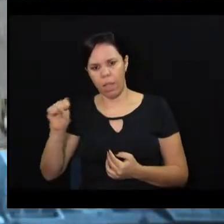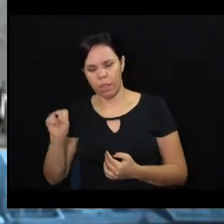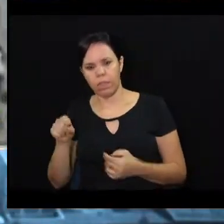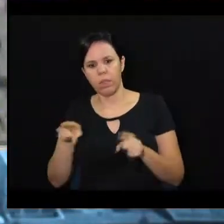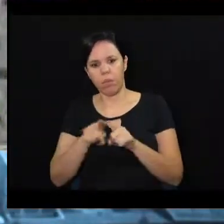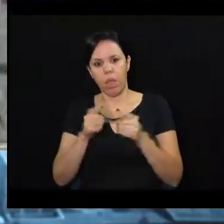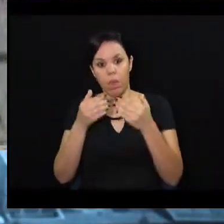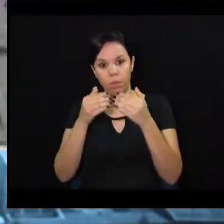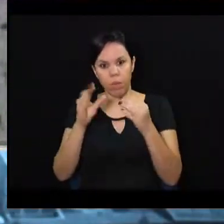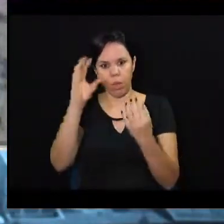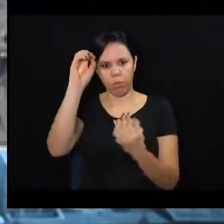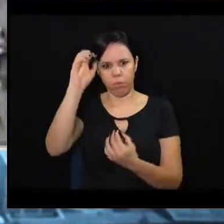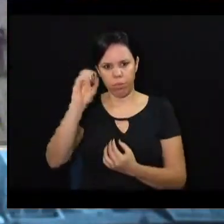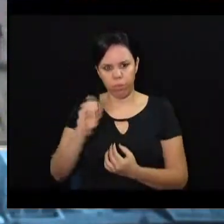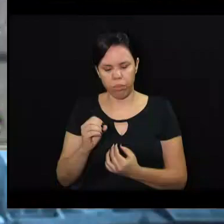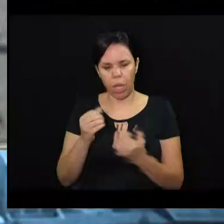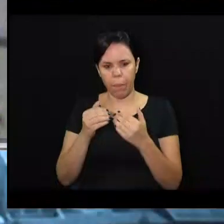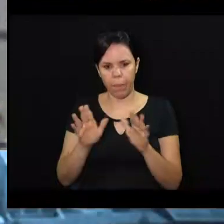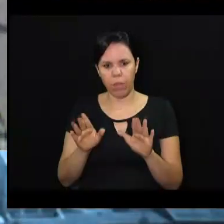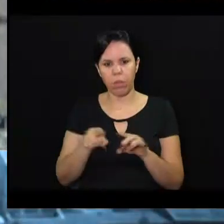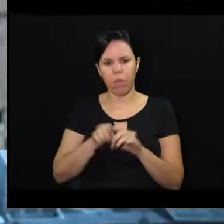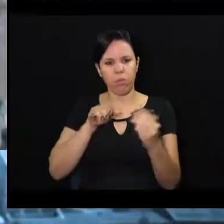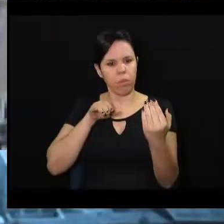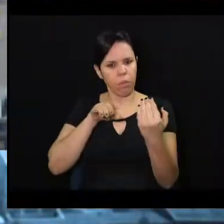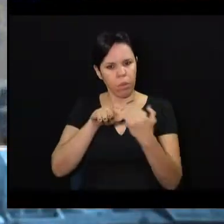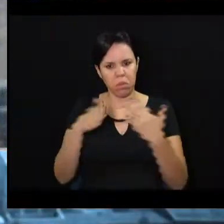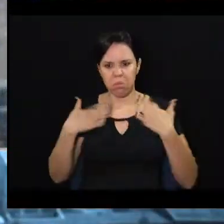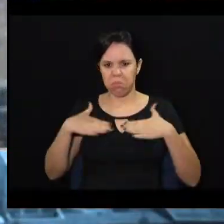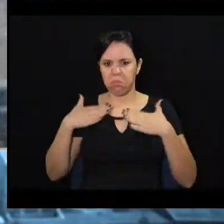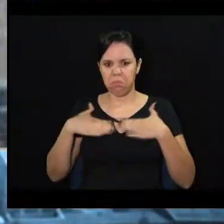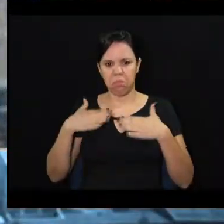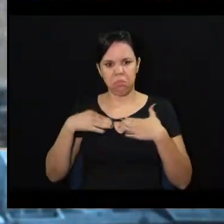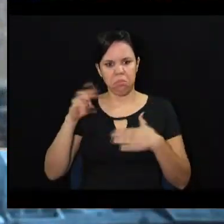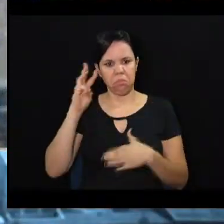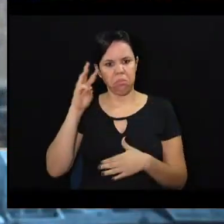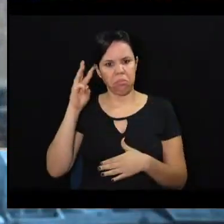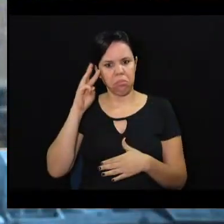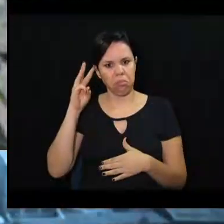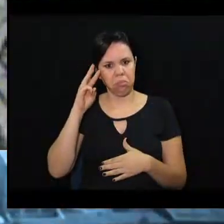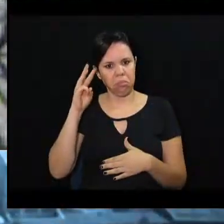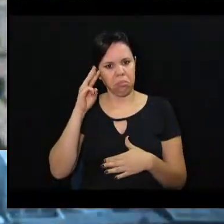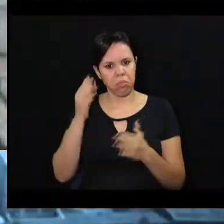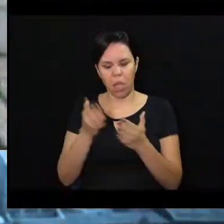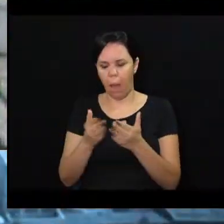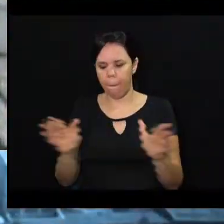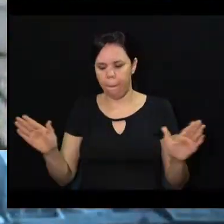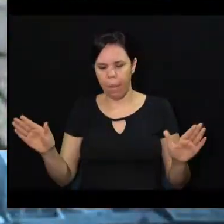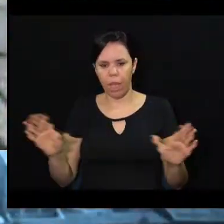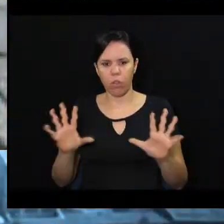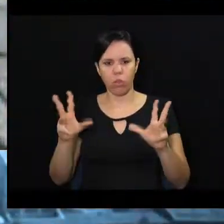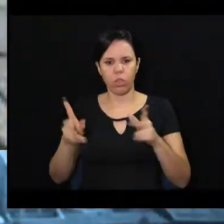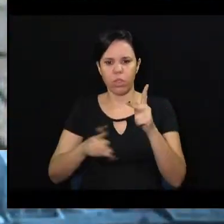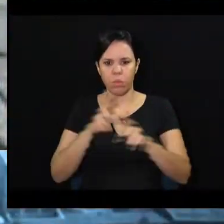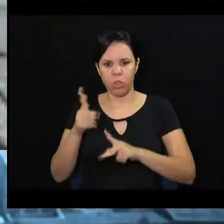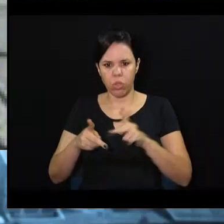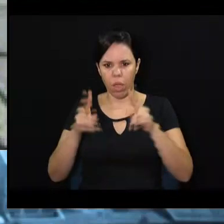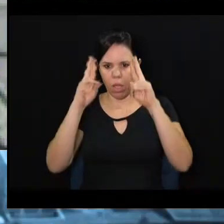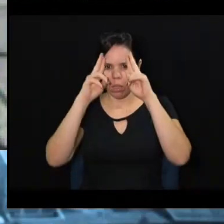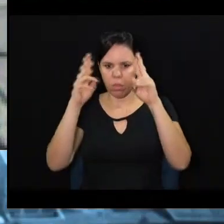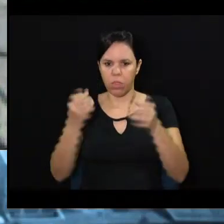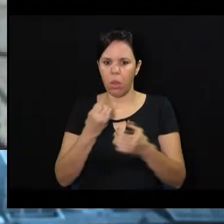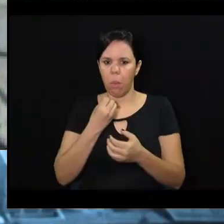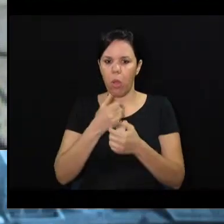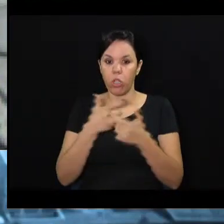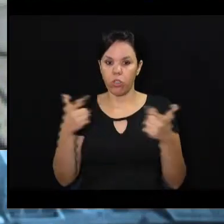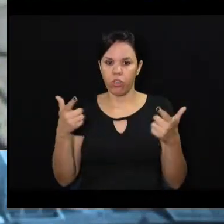agora, movimentação também bastante tranquila nesta terça-feira, corredor de ônibus, todo mundo respeitando, que é uma boa